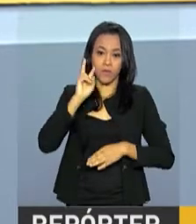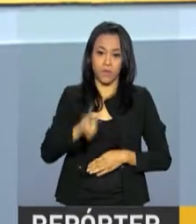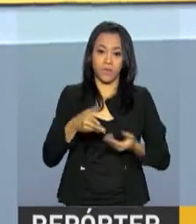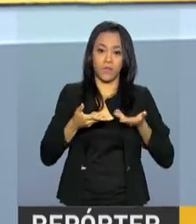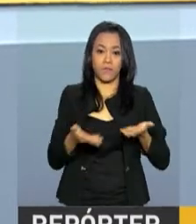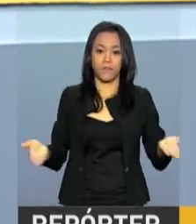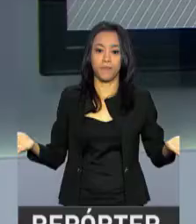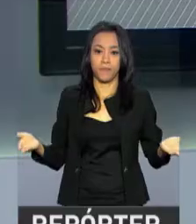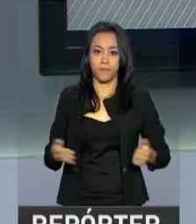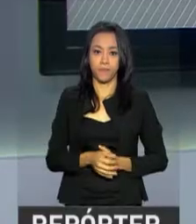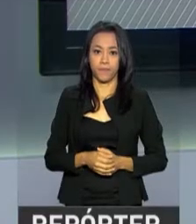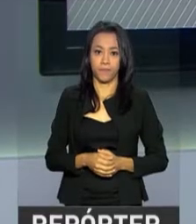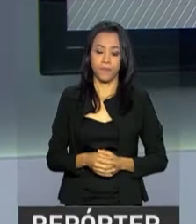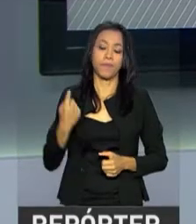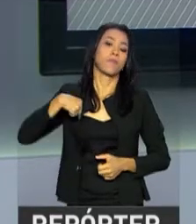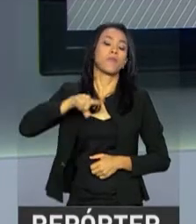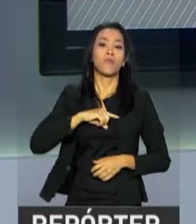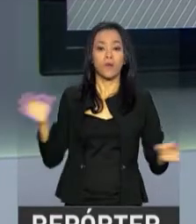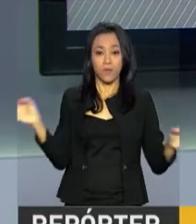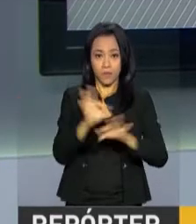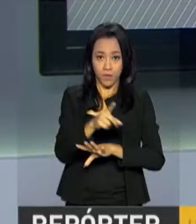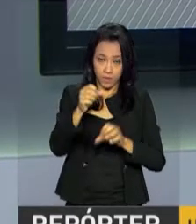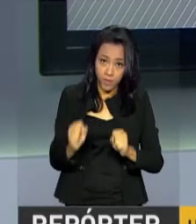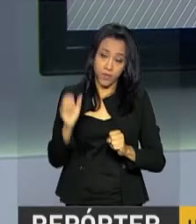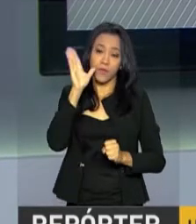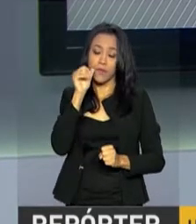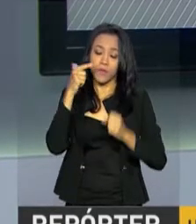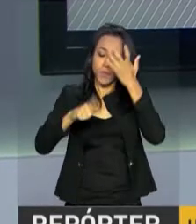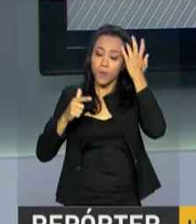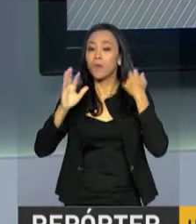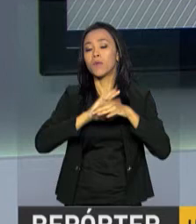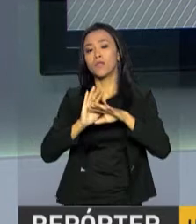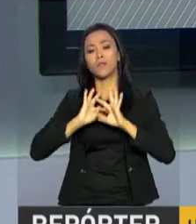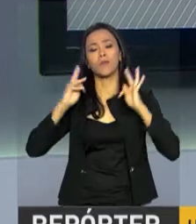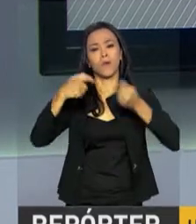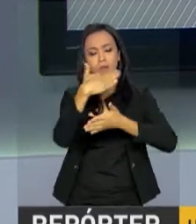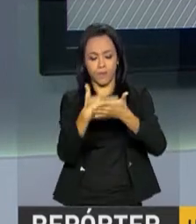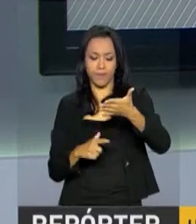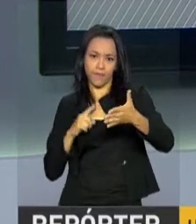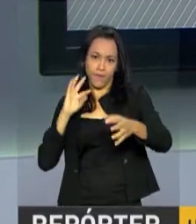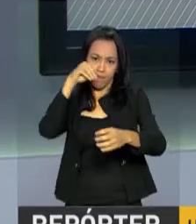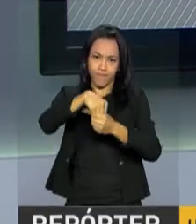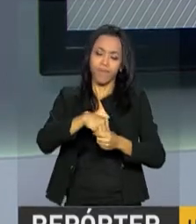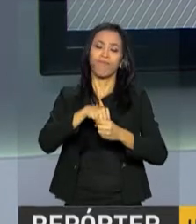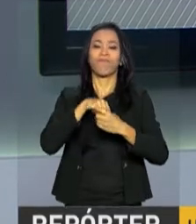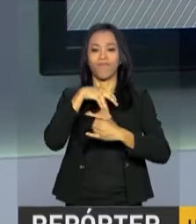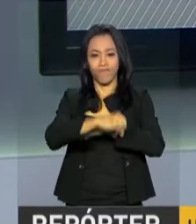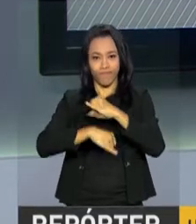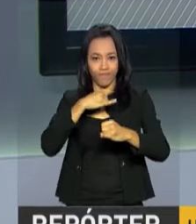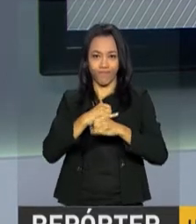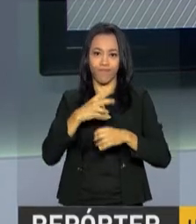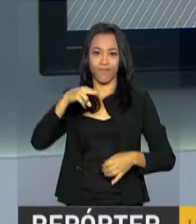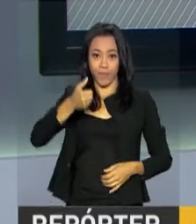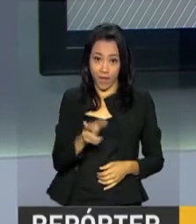ministério da saúde nós ficamos por aqui você pode rever as reportagens no youtube e toda a nossa programação também está na página da